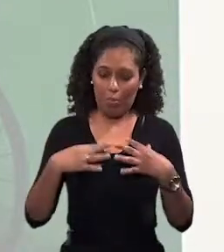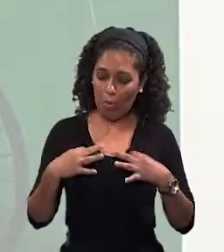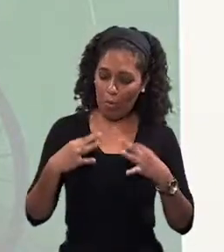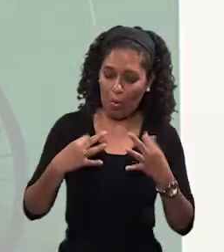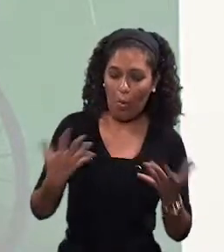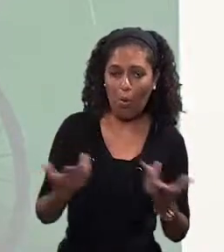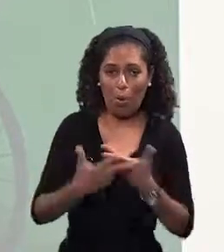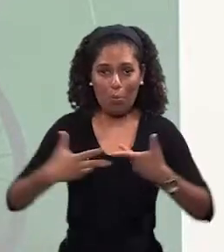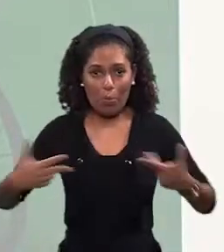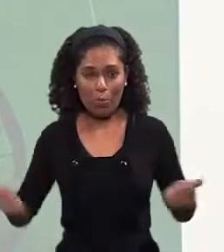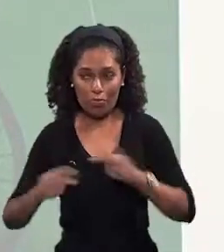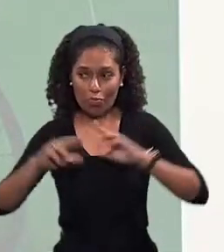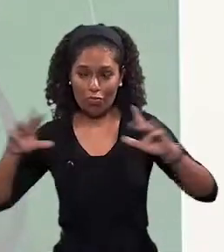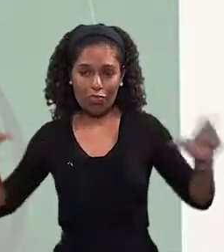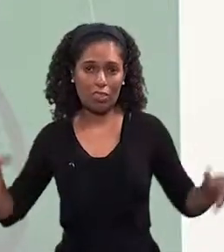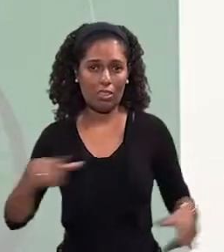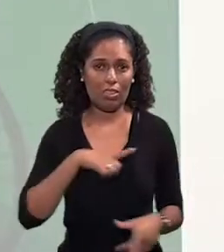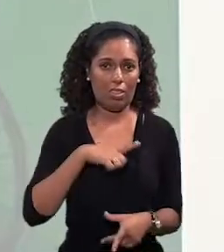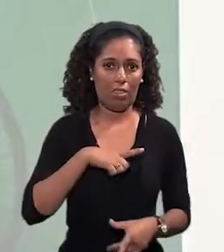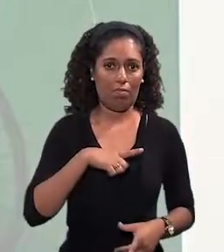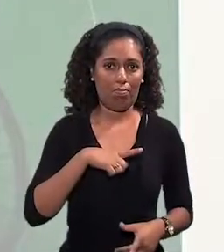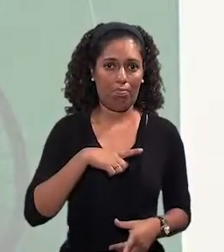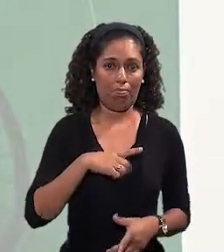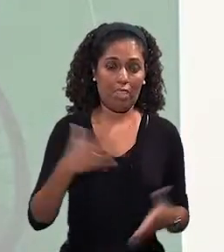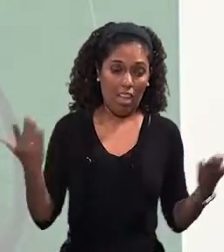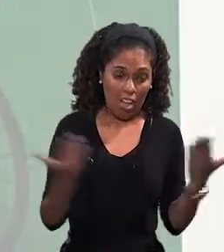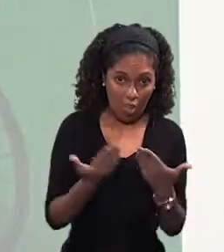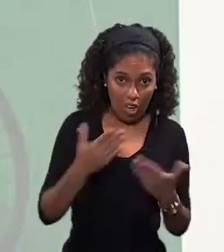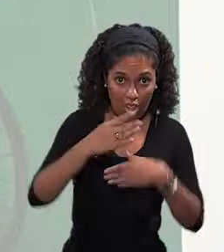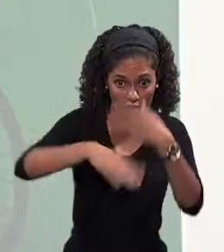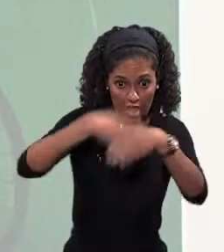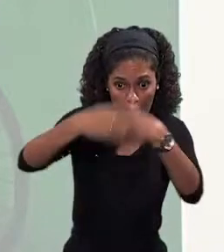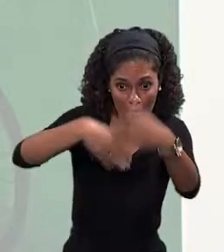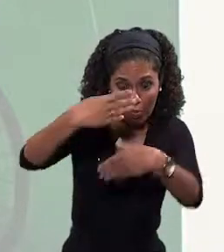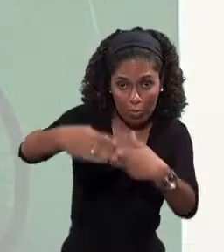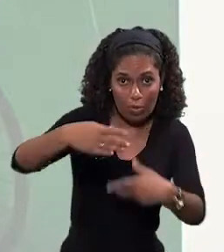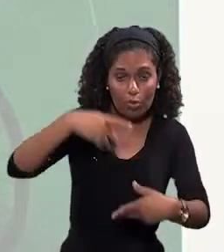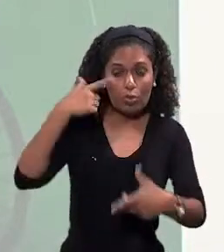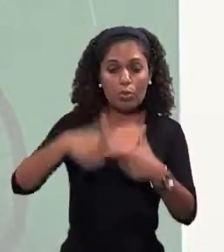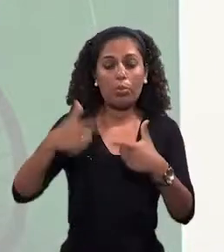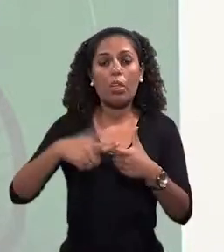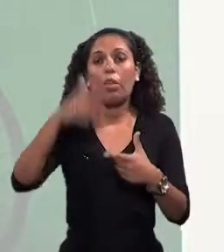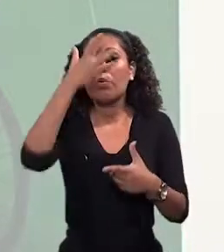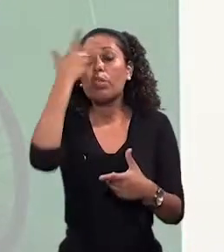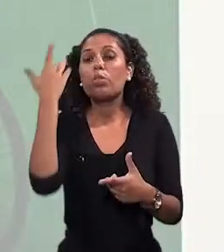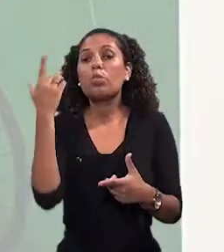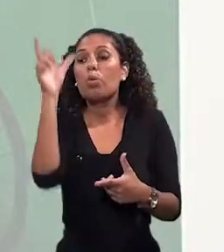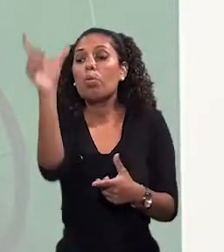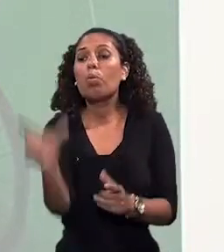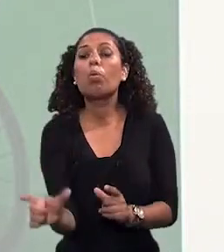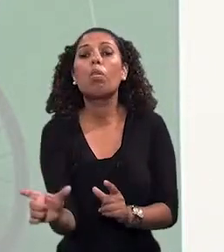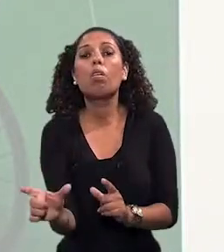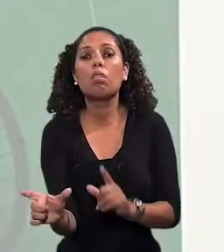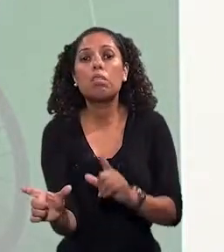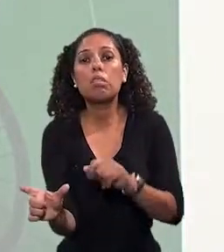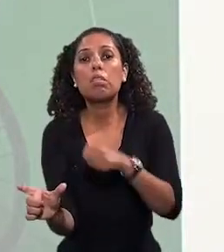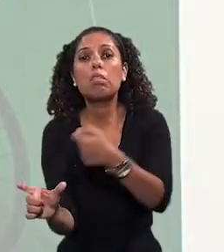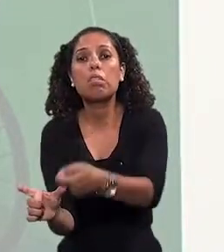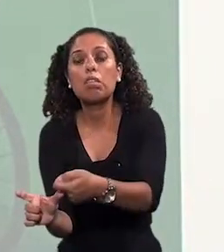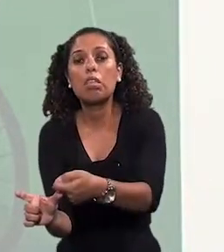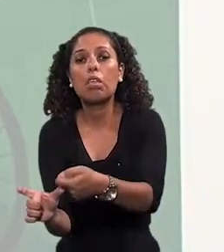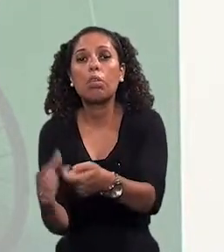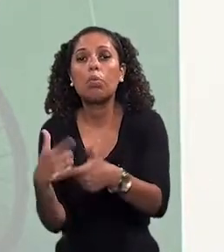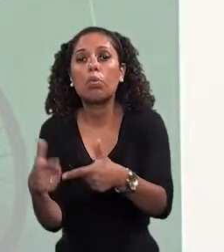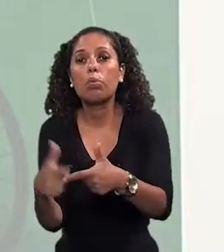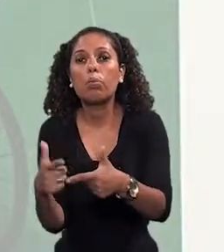é punibilidade. Quer dizer, depois dessa tragédia toda, quem vai ser punido? Uma boa.